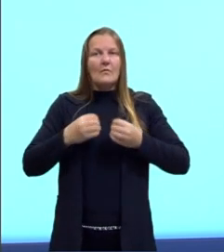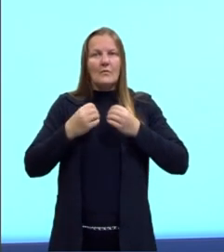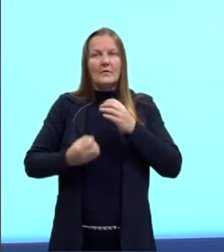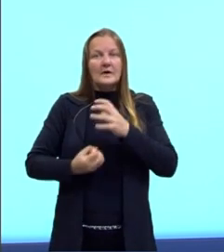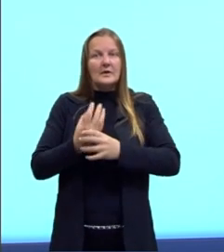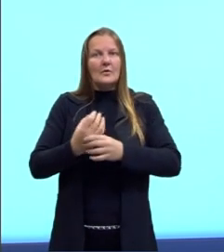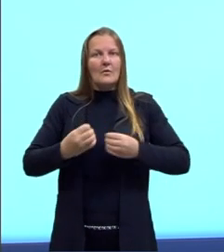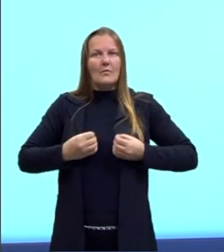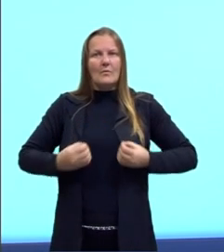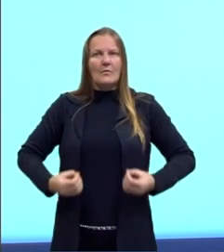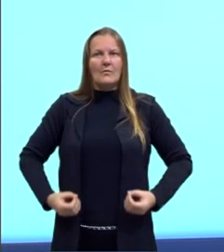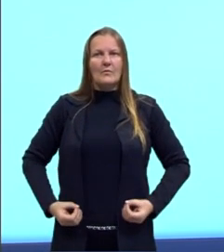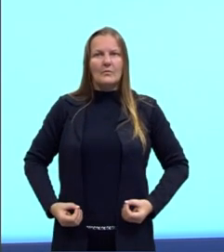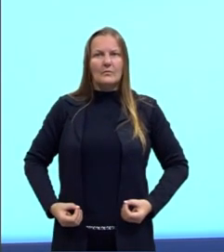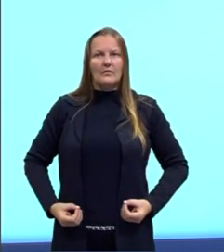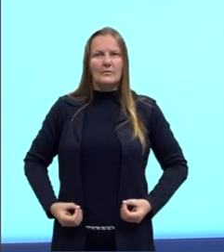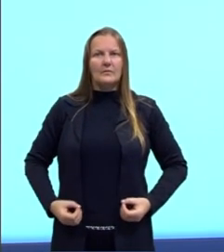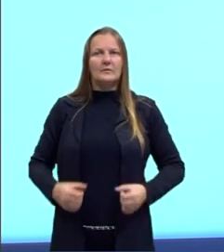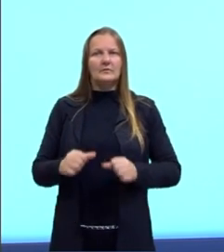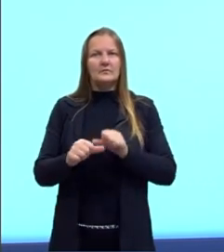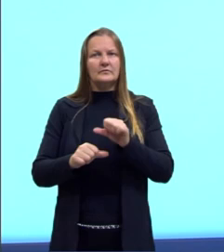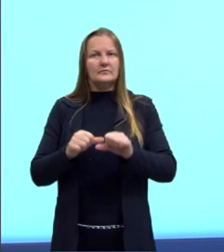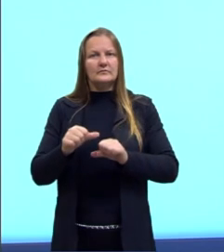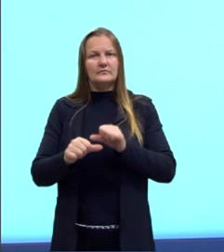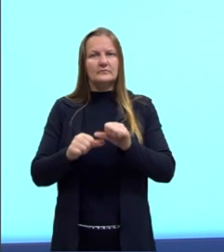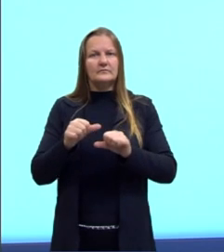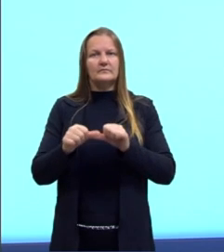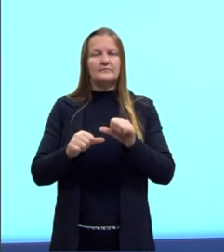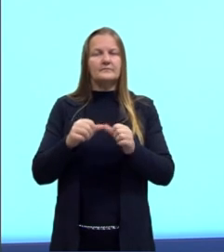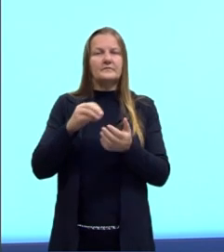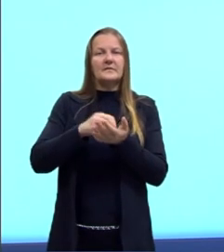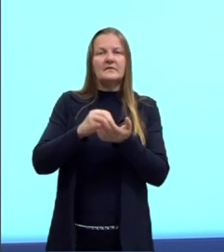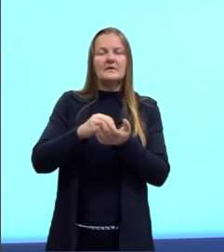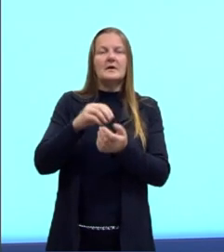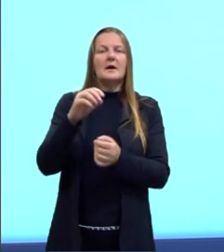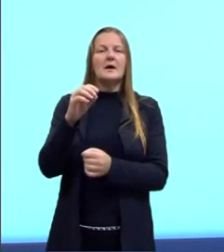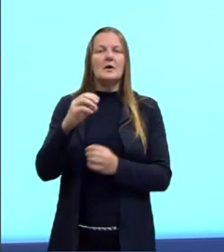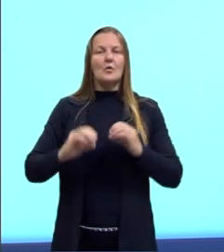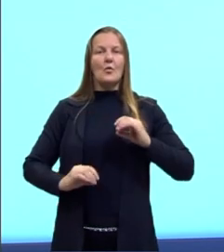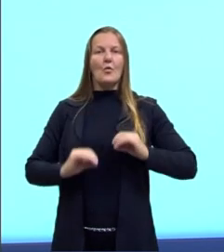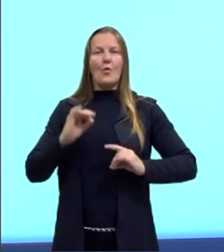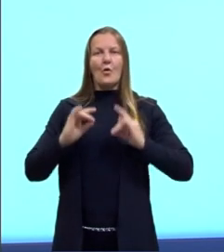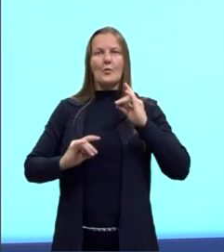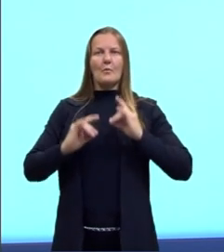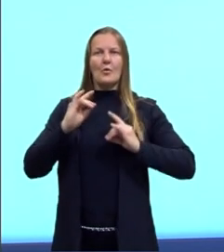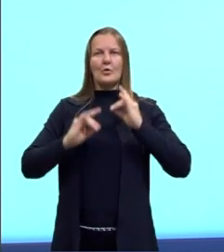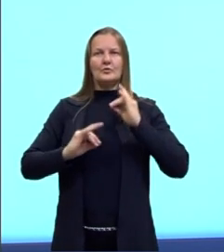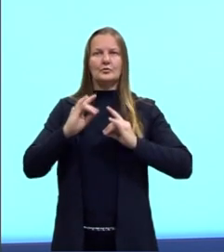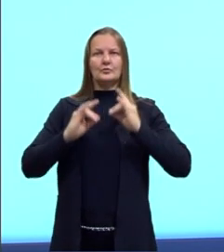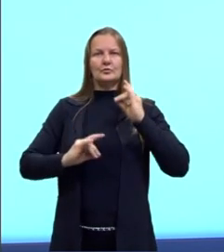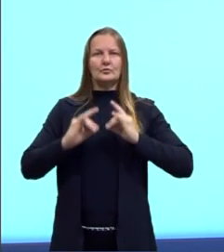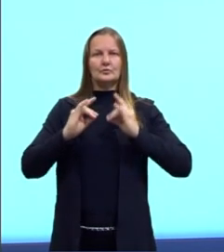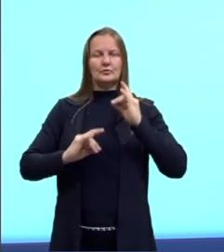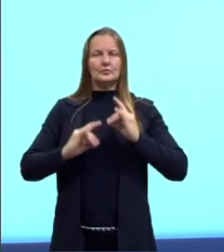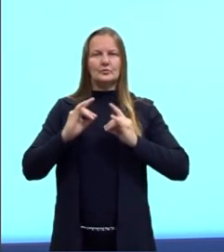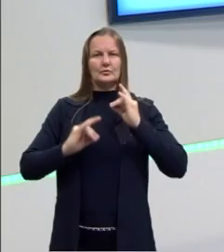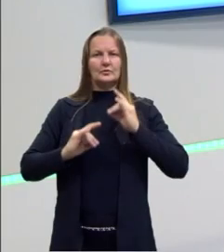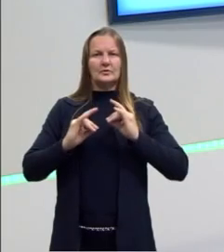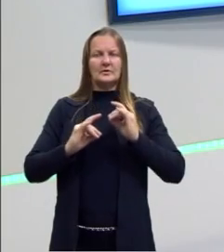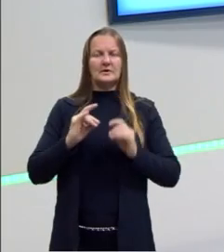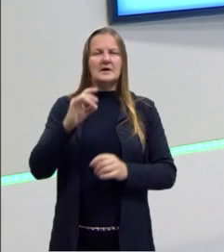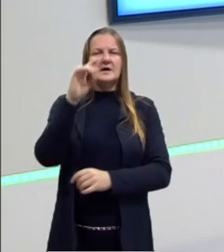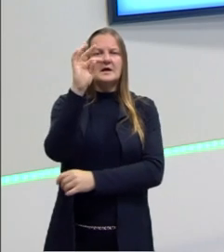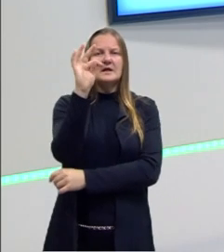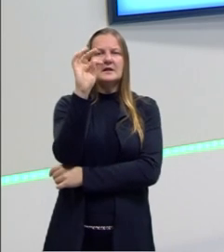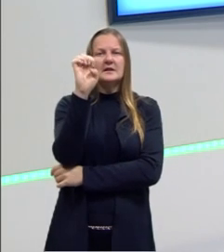que que vai acontecer vai haver uma ausência de testosterona né na verdade até produzido no